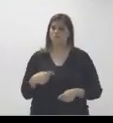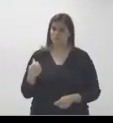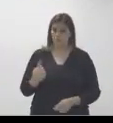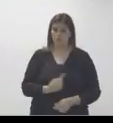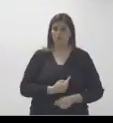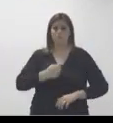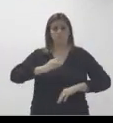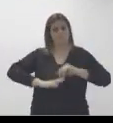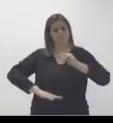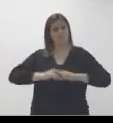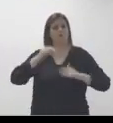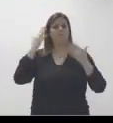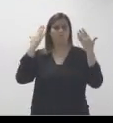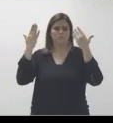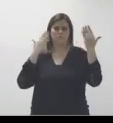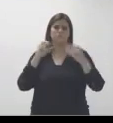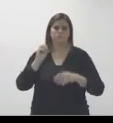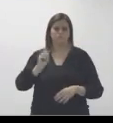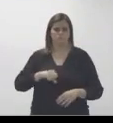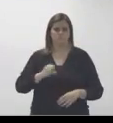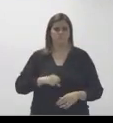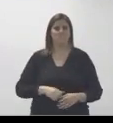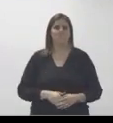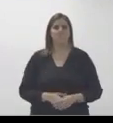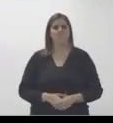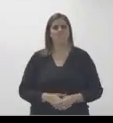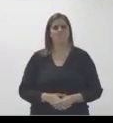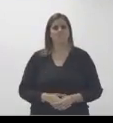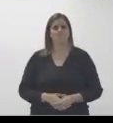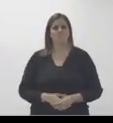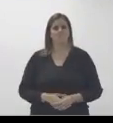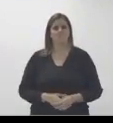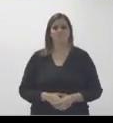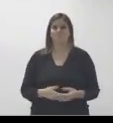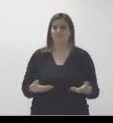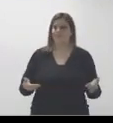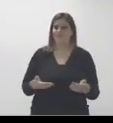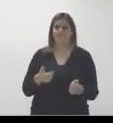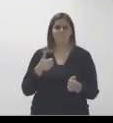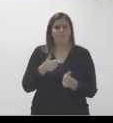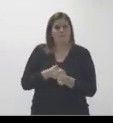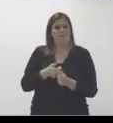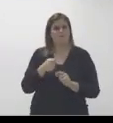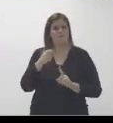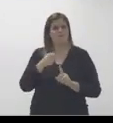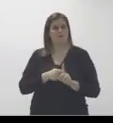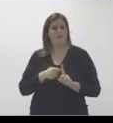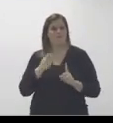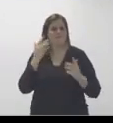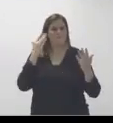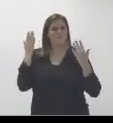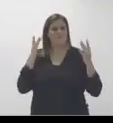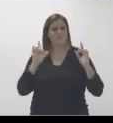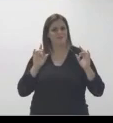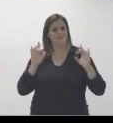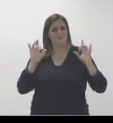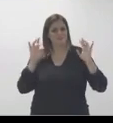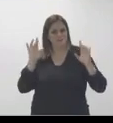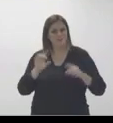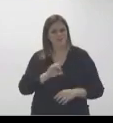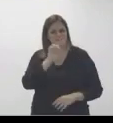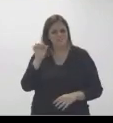profissional dos psicólogos e assim pertinho no mês do psicólogo desejar que a gente possa ter essa